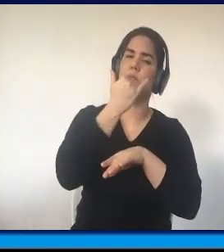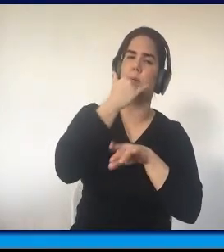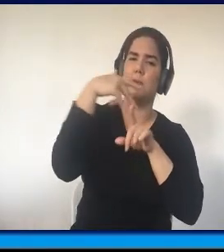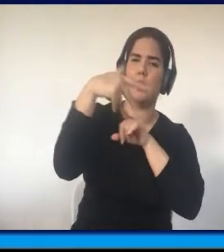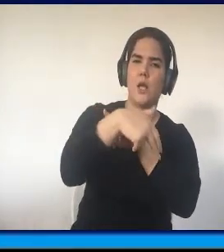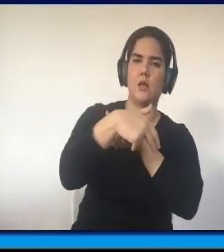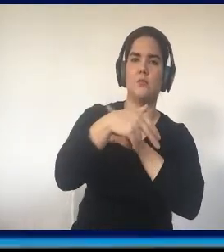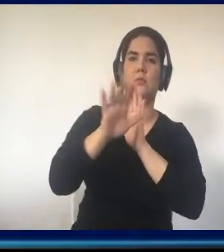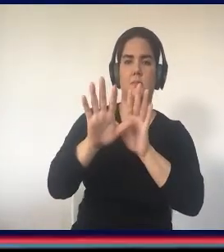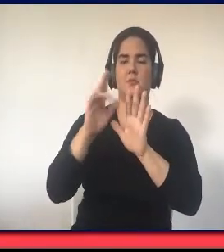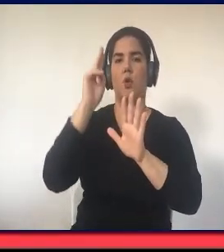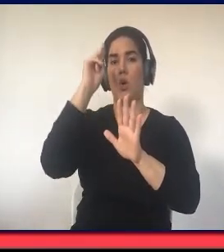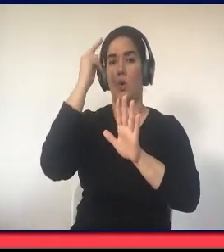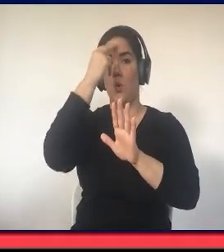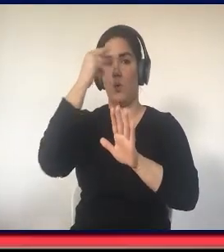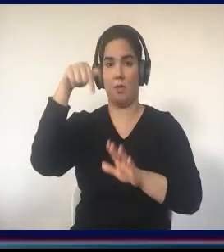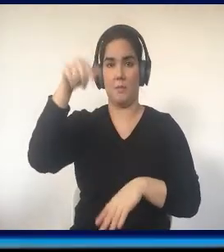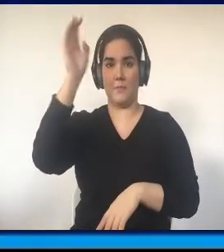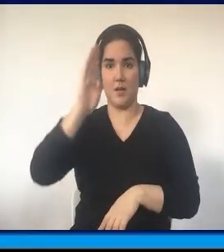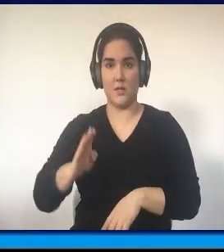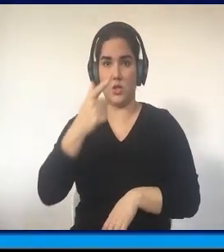Brasil, em 2018, tinha